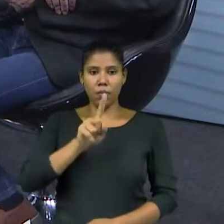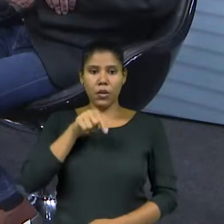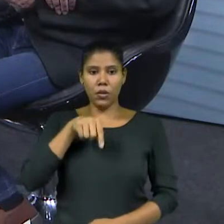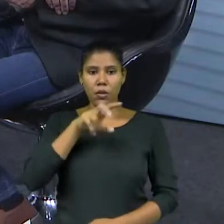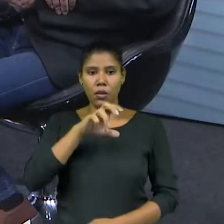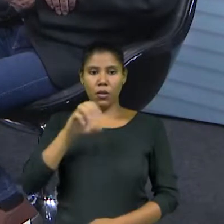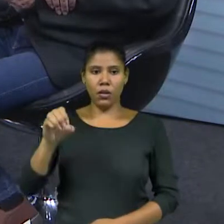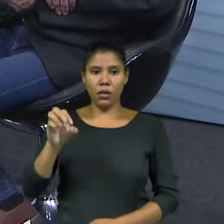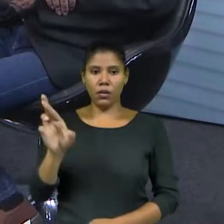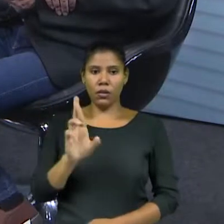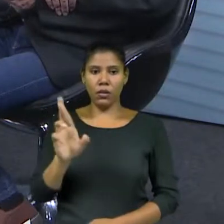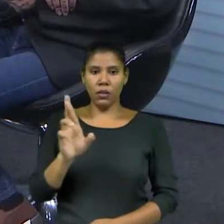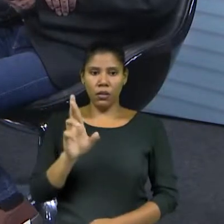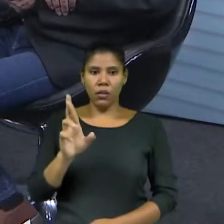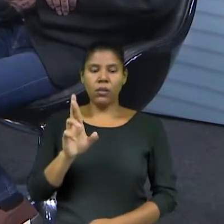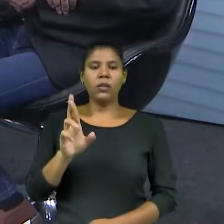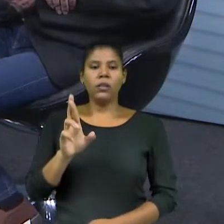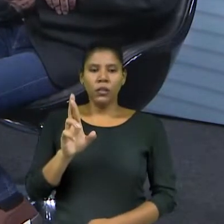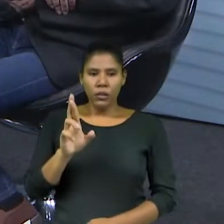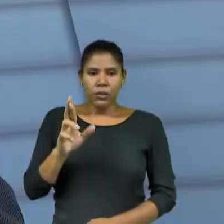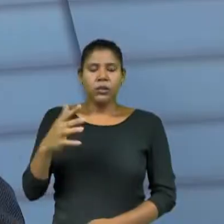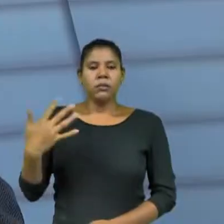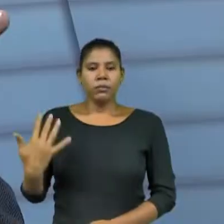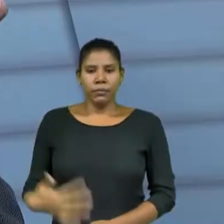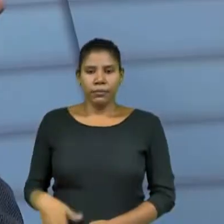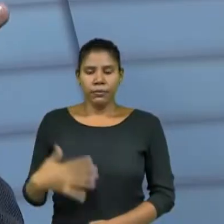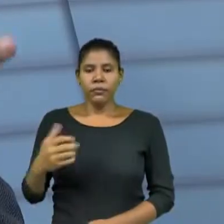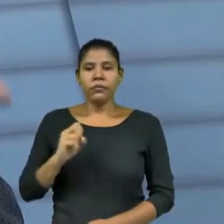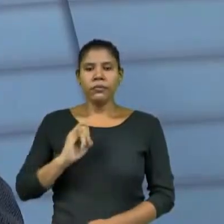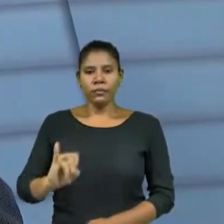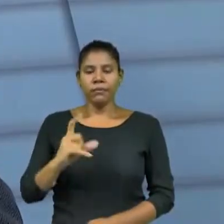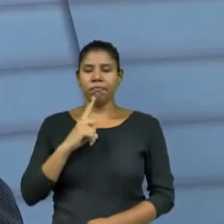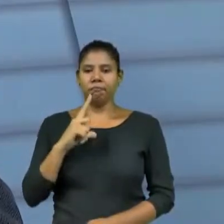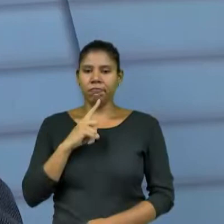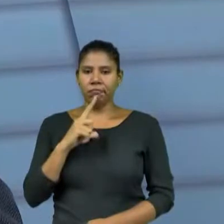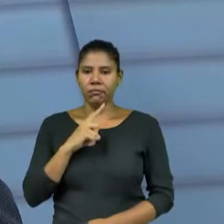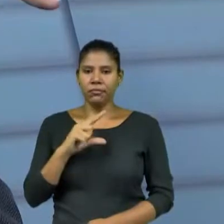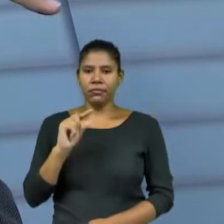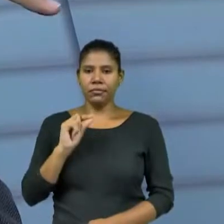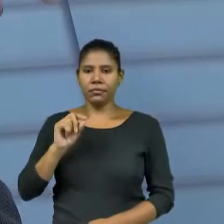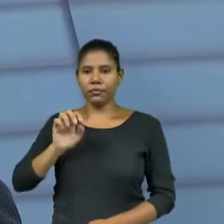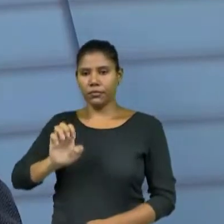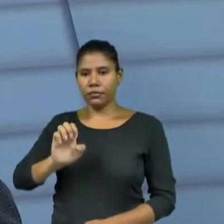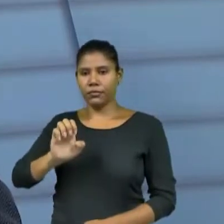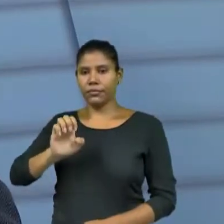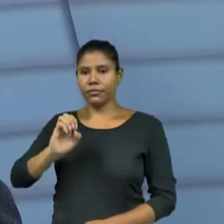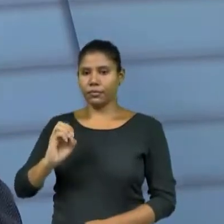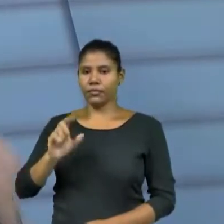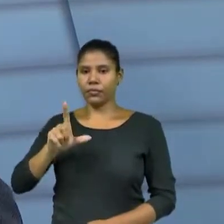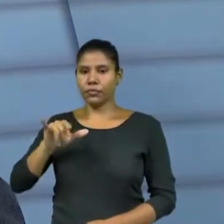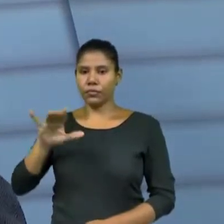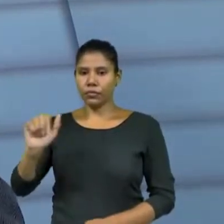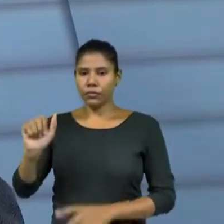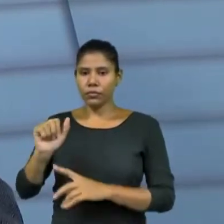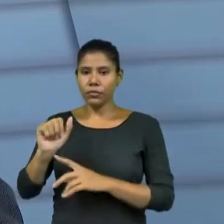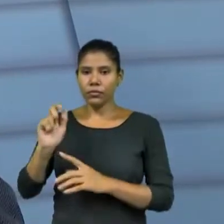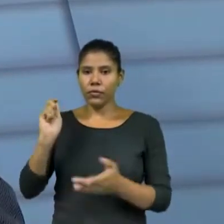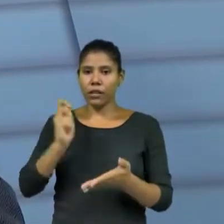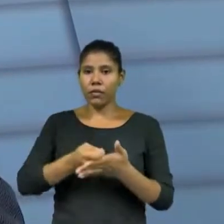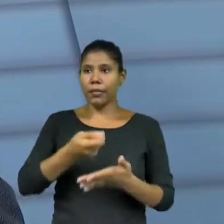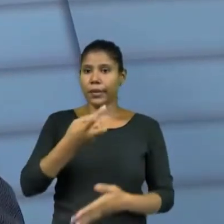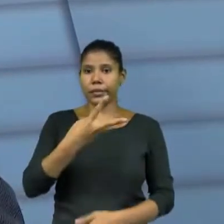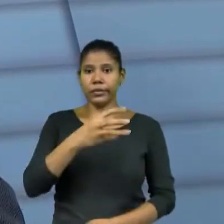R$1.500 pelo megawatt, por causa da crise. Se ele tivesse as eólicas offshore, estaria pagando em torno de